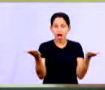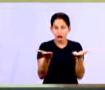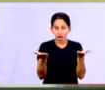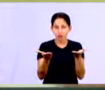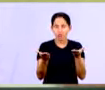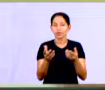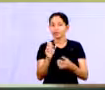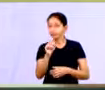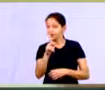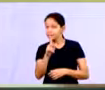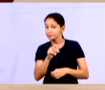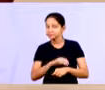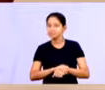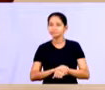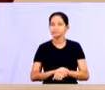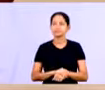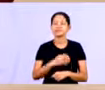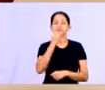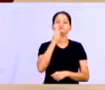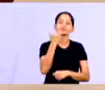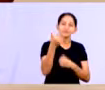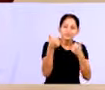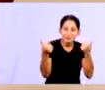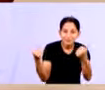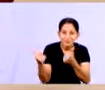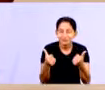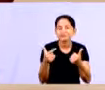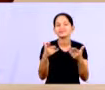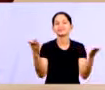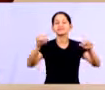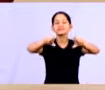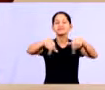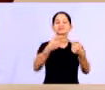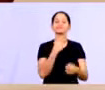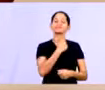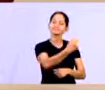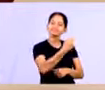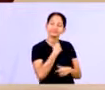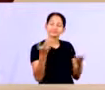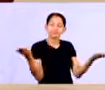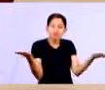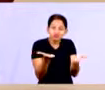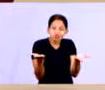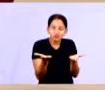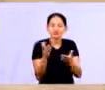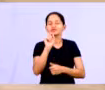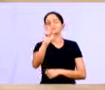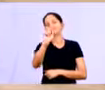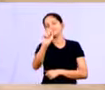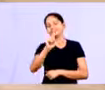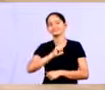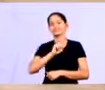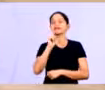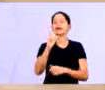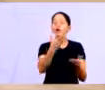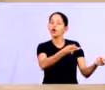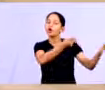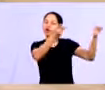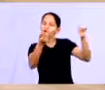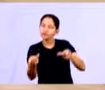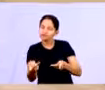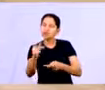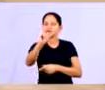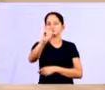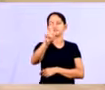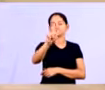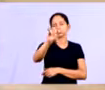vamos lá, pessoal. Olá, boa noite. O quadro Sala de Entrevistas de hoje traz o convidado, o economista Igor